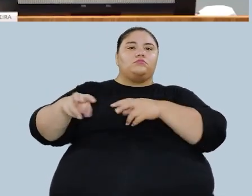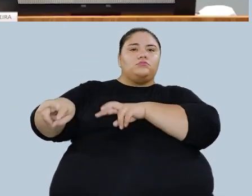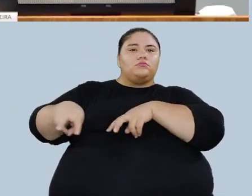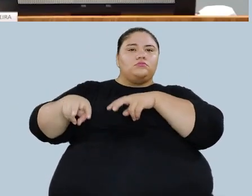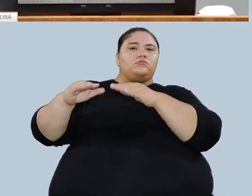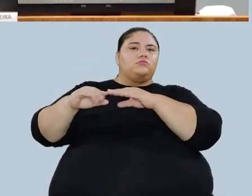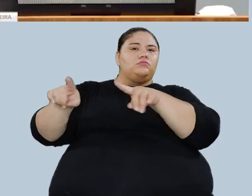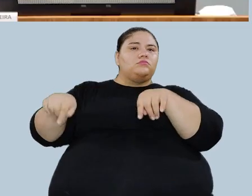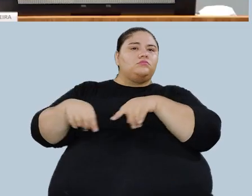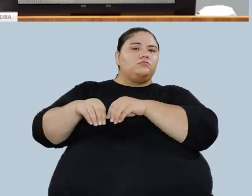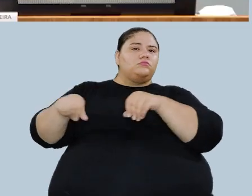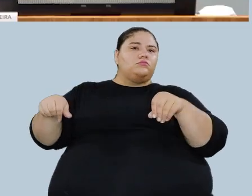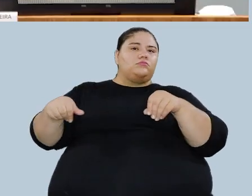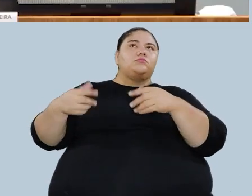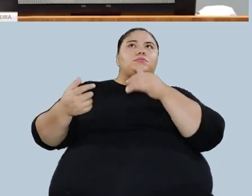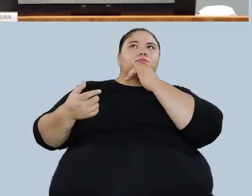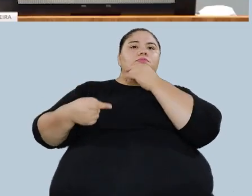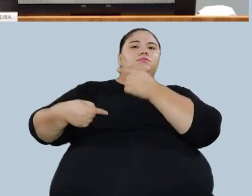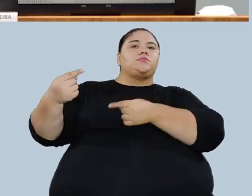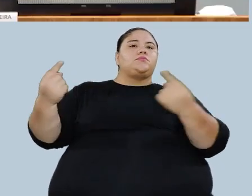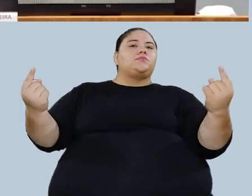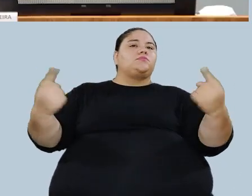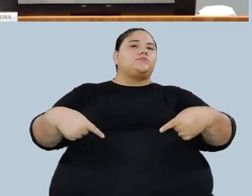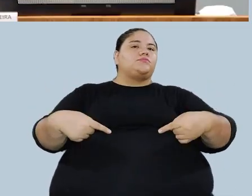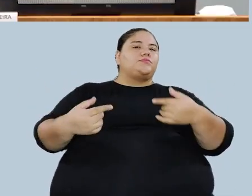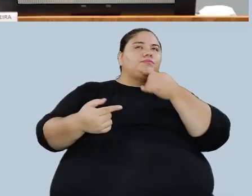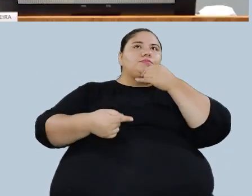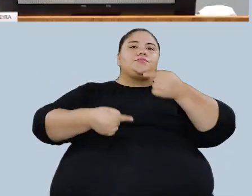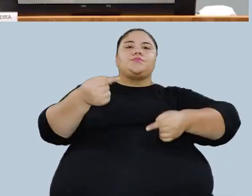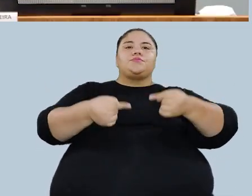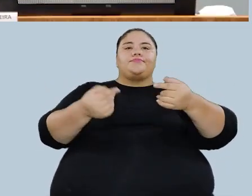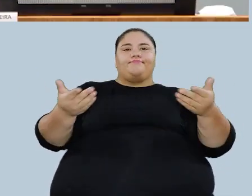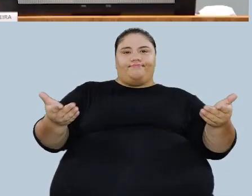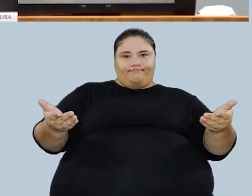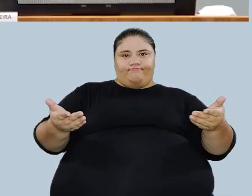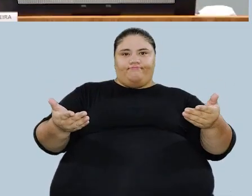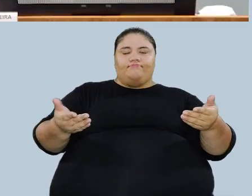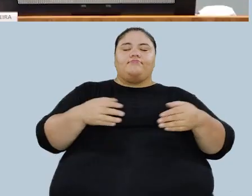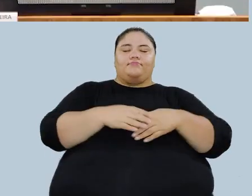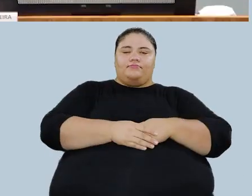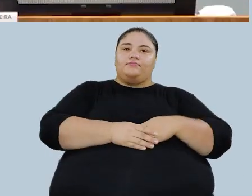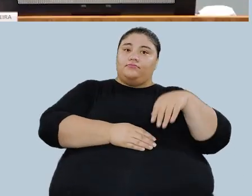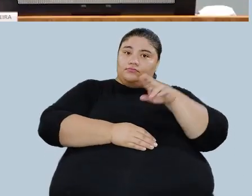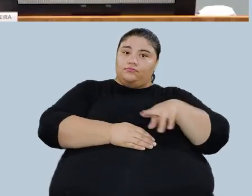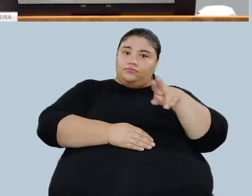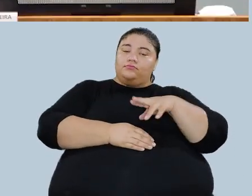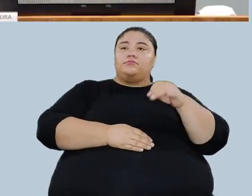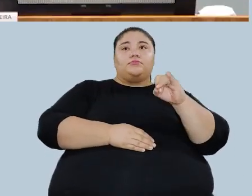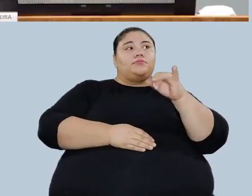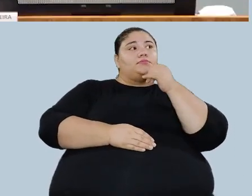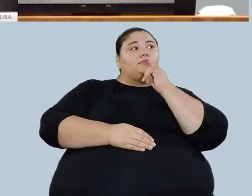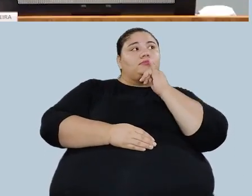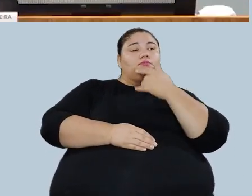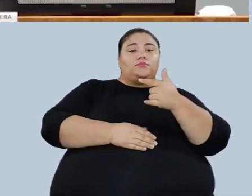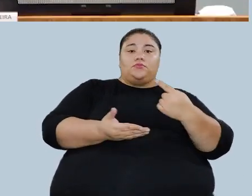São proprietários, adversários políticos. Adversários políticos, exatamente. Então, o manuseio dessas informações, sem